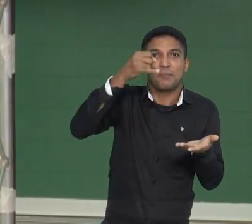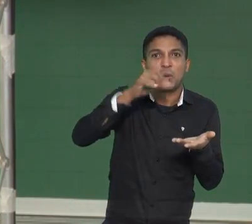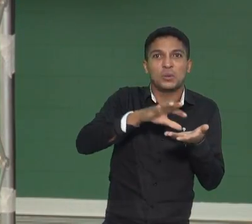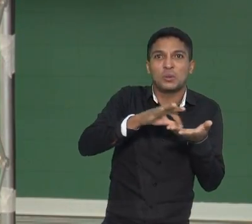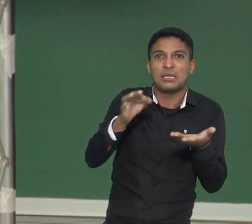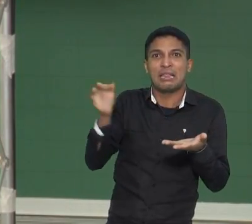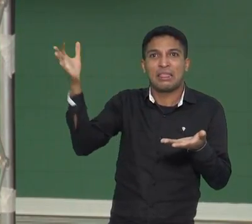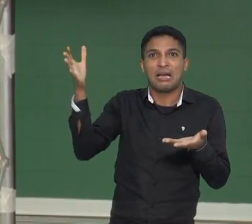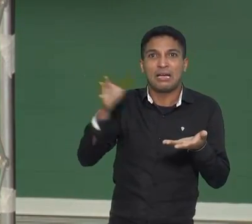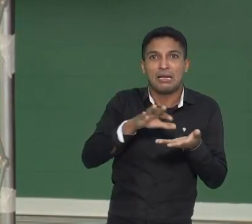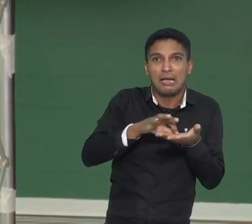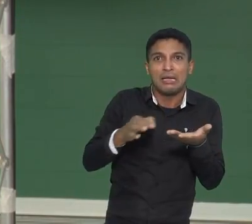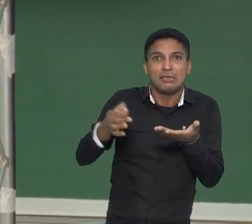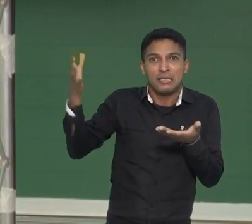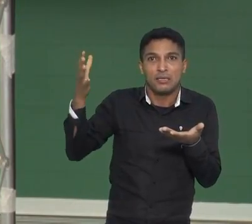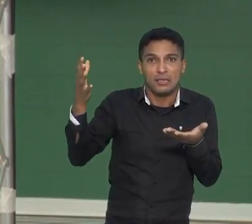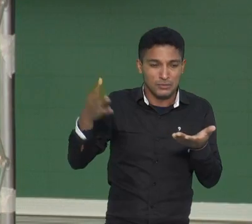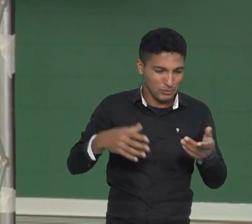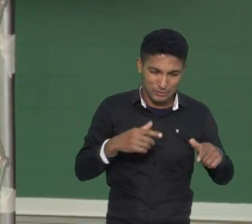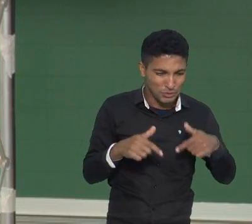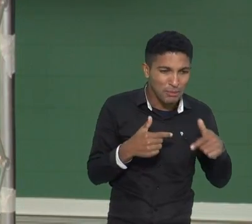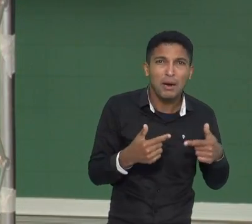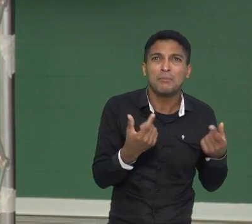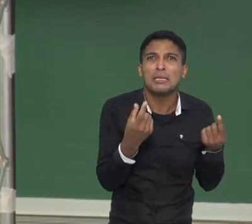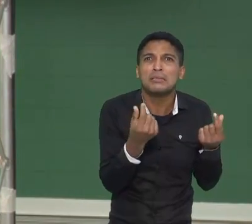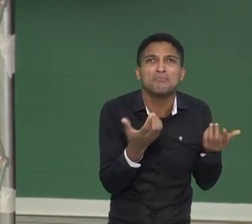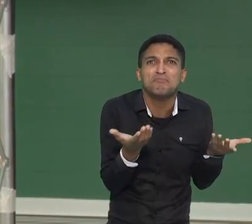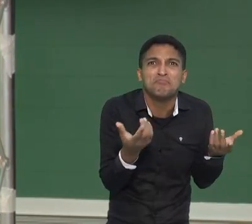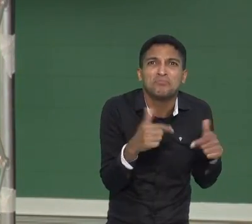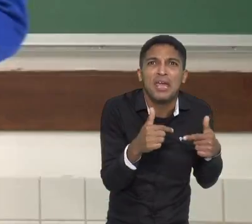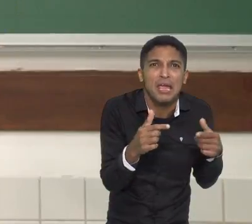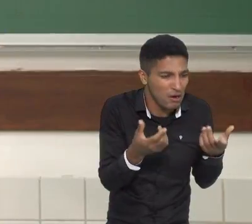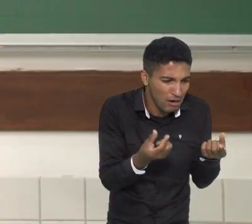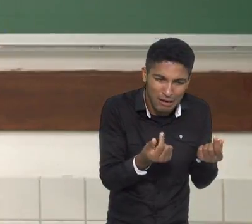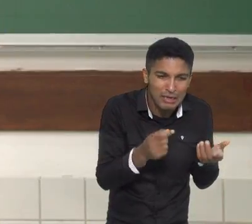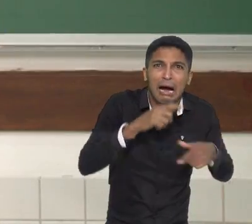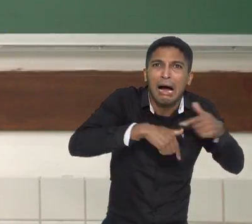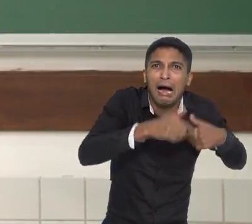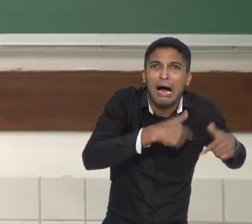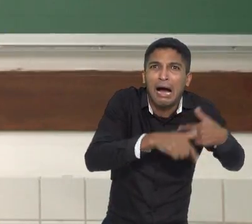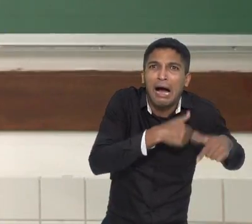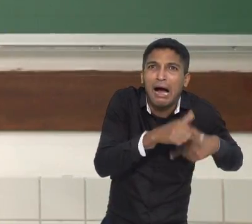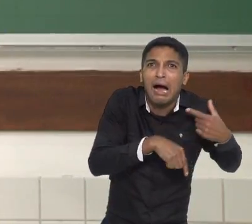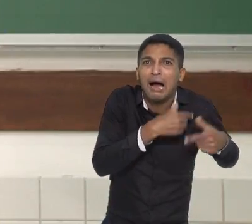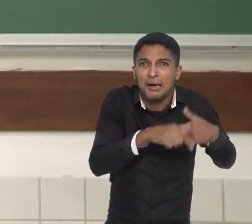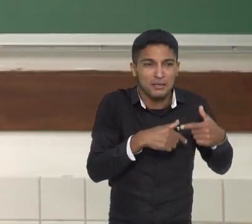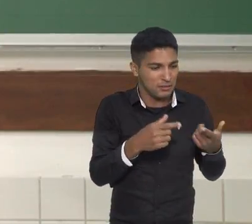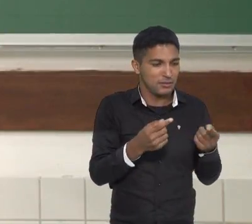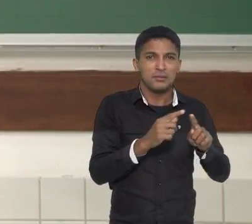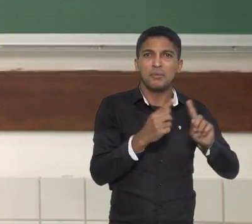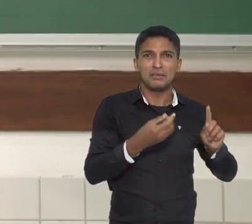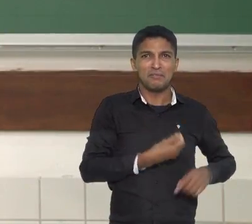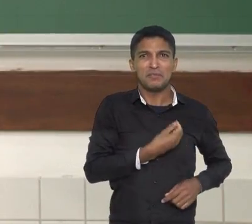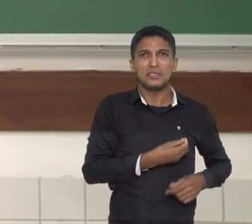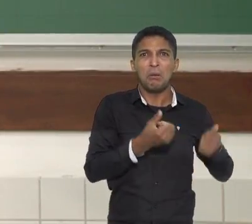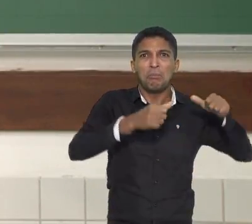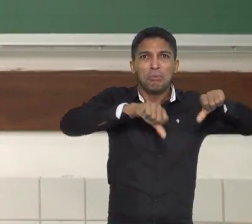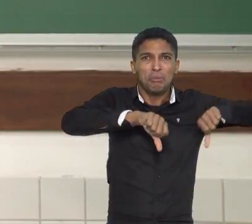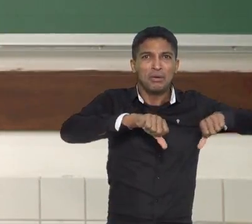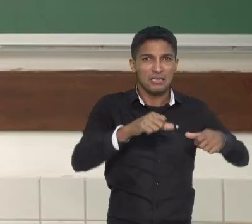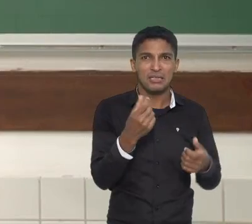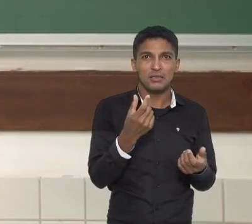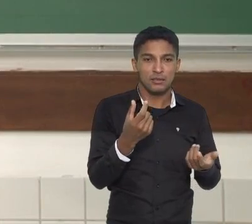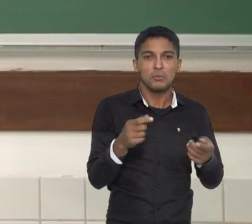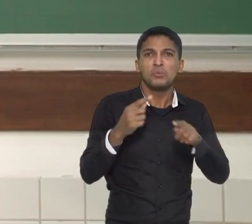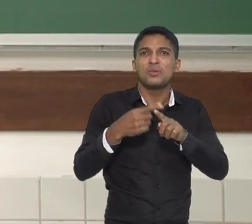conseguindo ver muito resultado do seu trabalho e acaba não tendo uma vida a mais digna possível, pois né, tudo